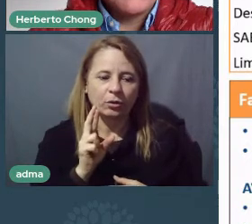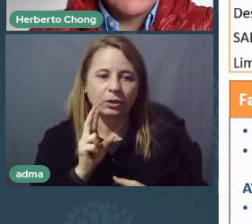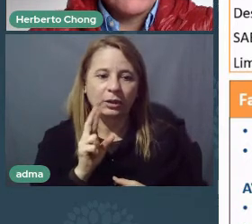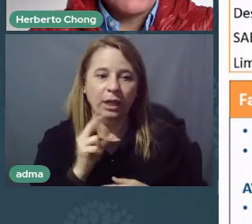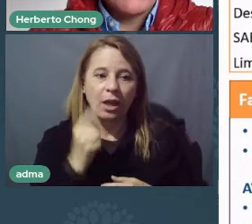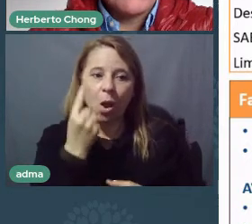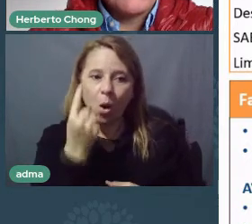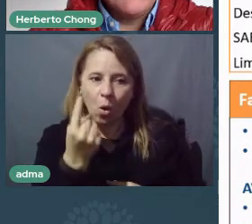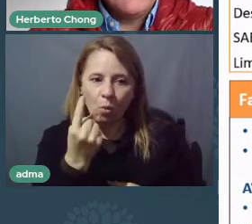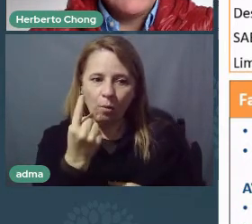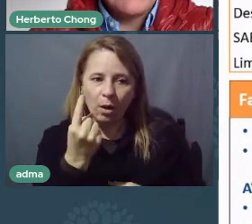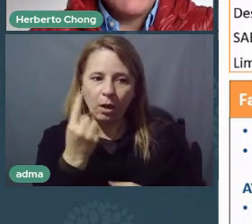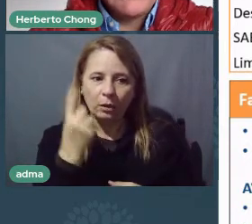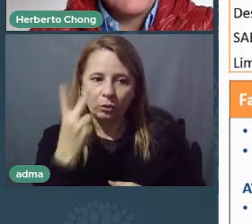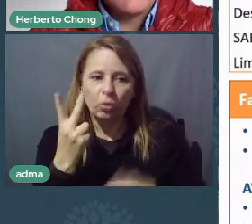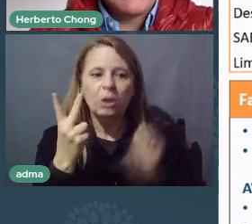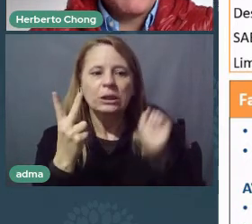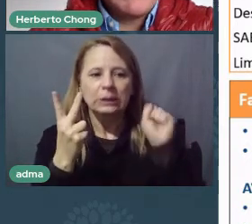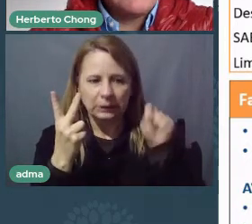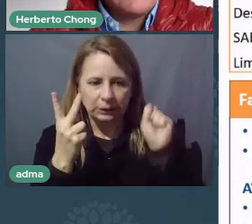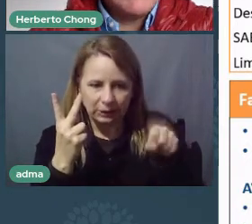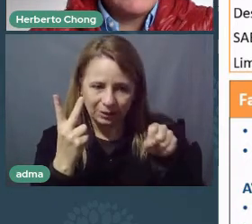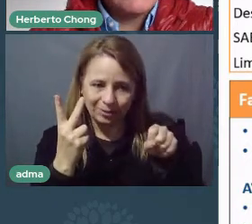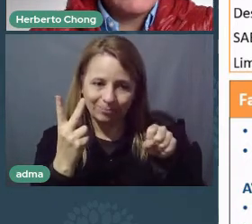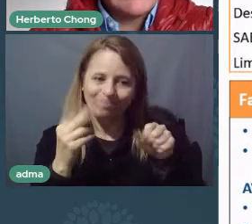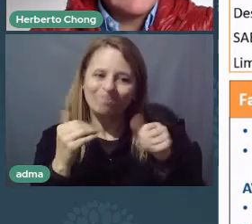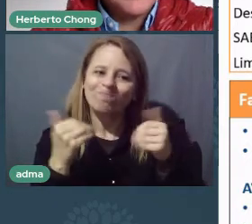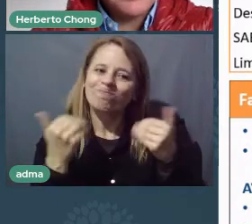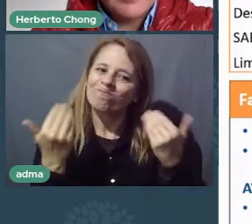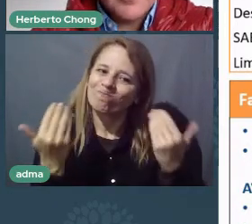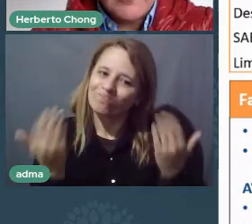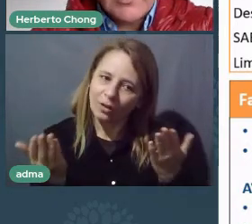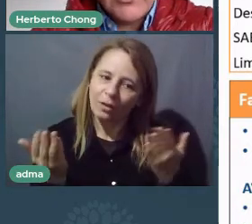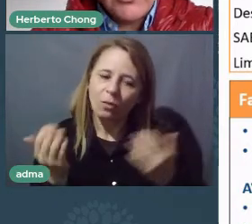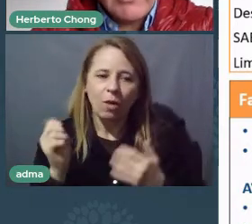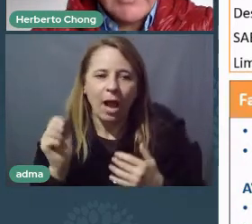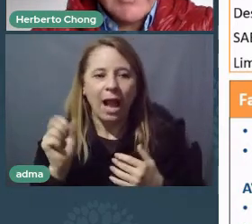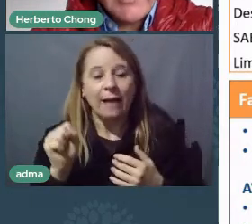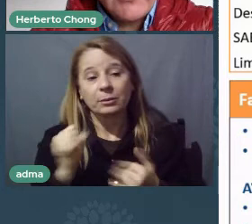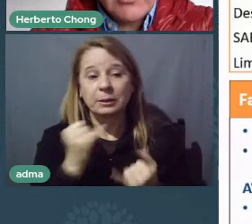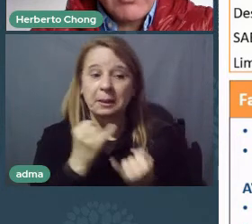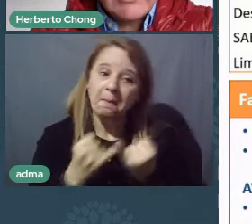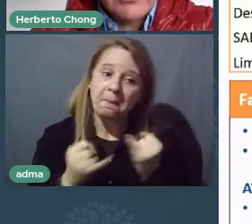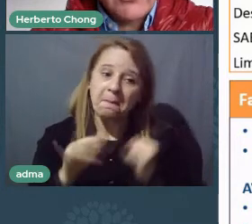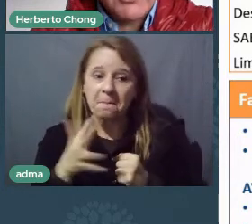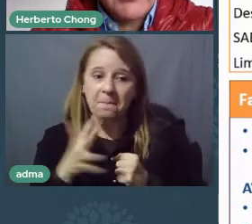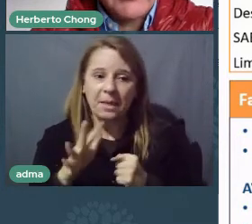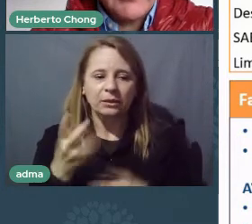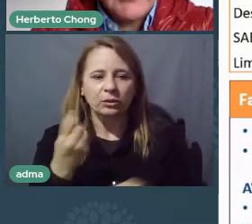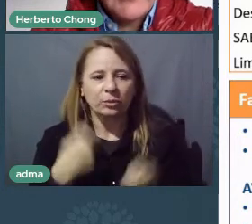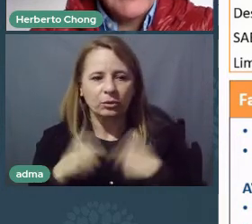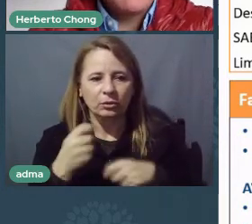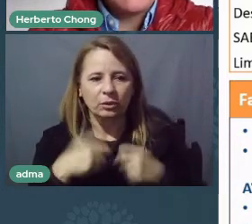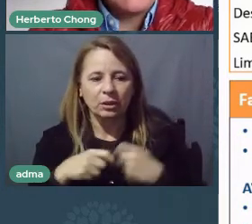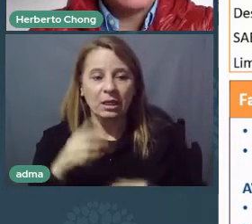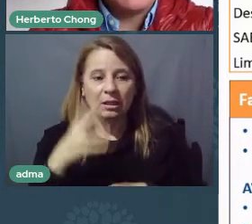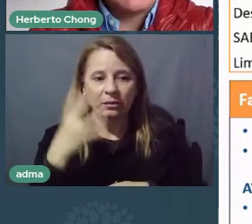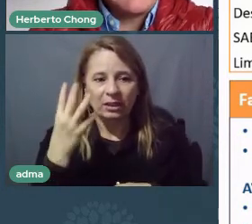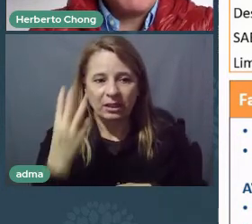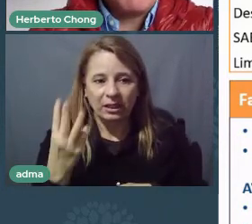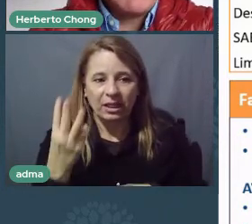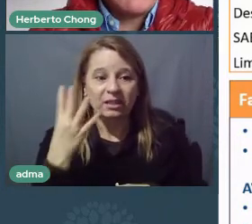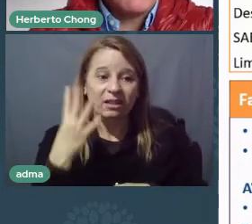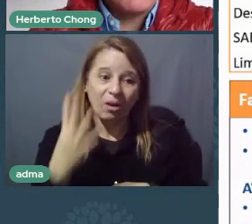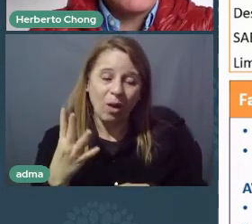a 2 respostas sim, a minha asma está parcialmente controlada. Se eu tiver 3 a 4 respostas sim, minha